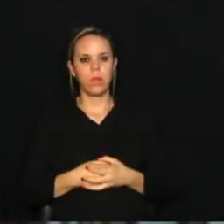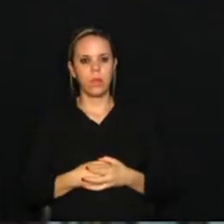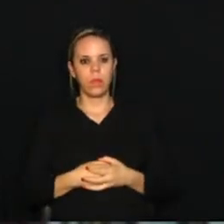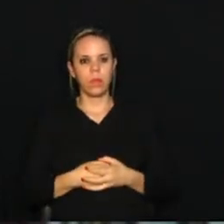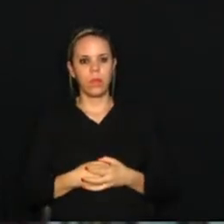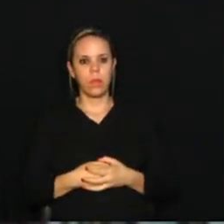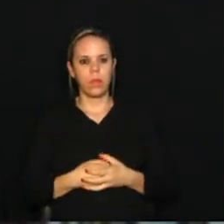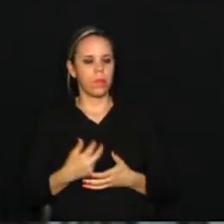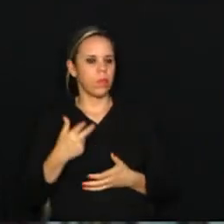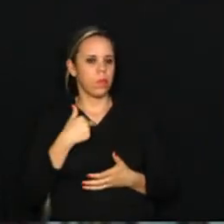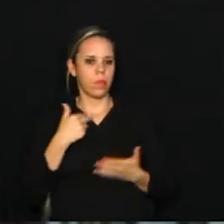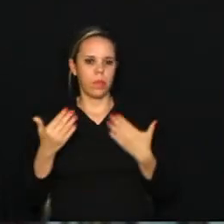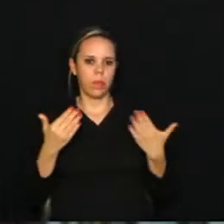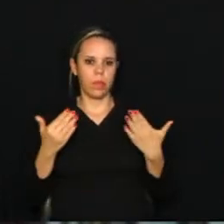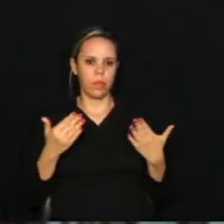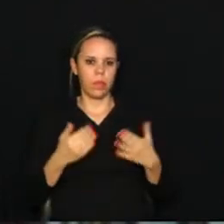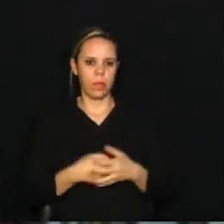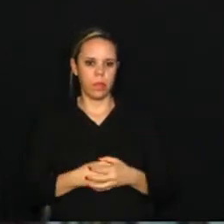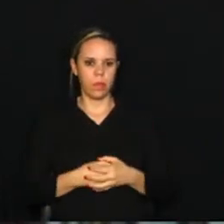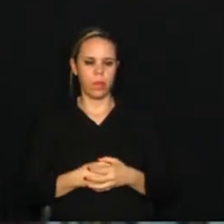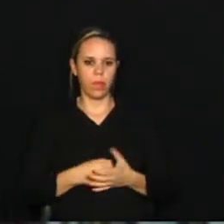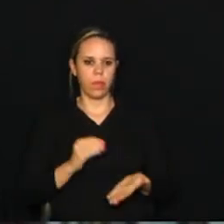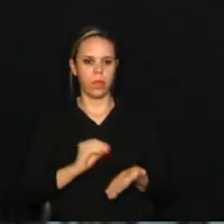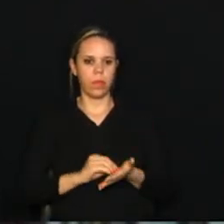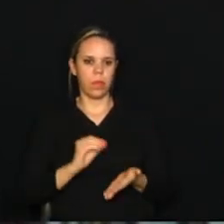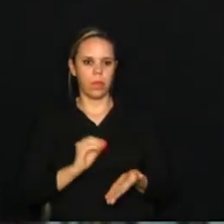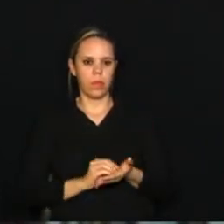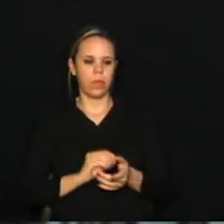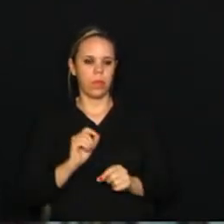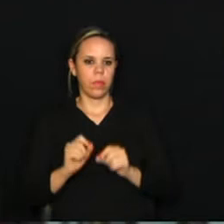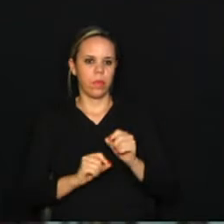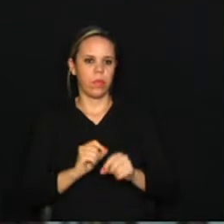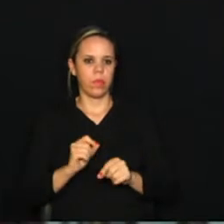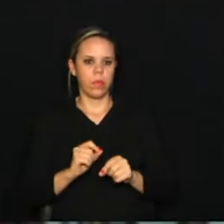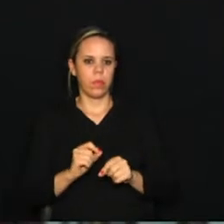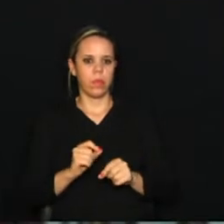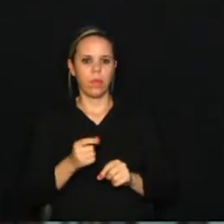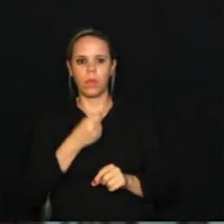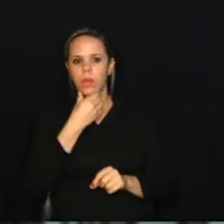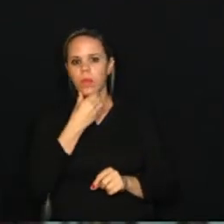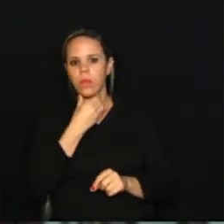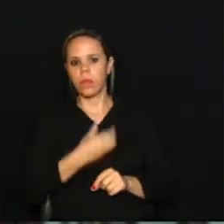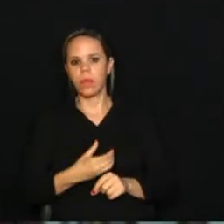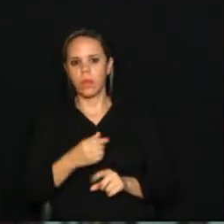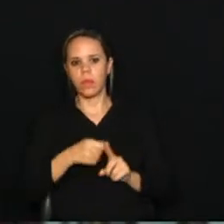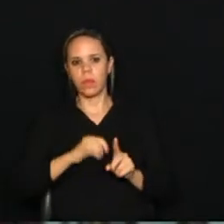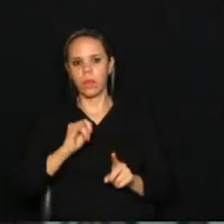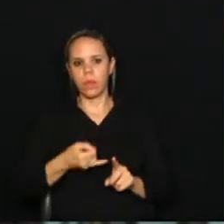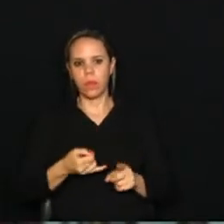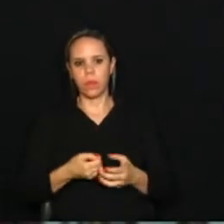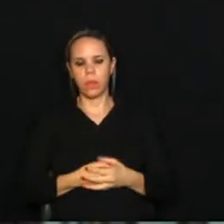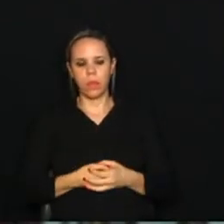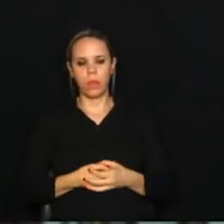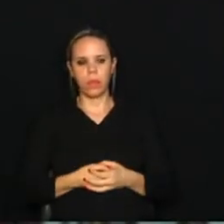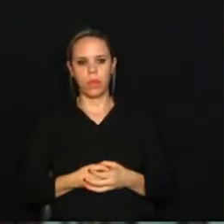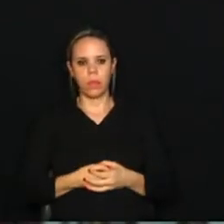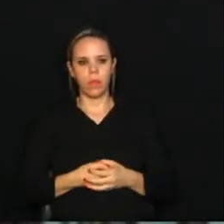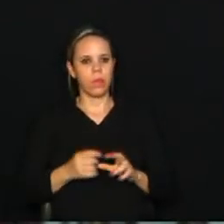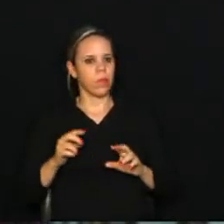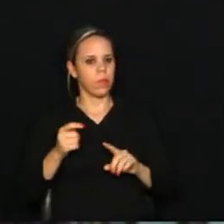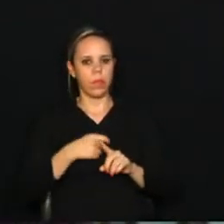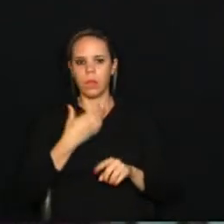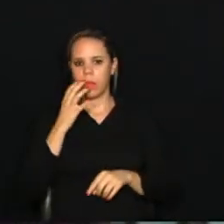não dá para comparar o déficit de dezembro com o de janeiro, nem com o de